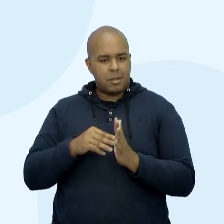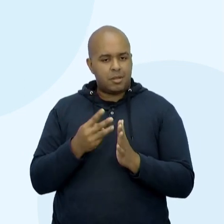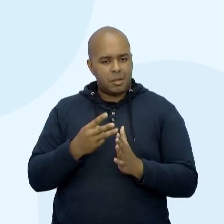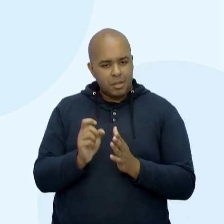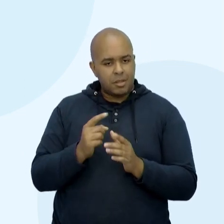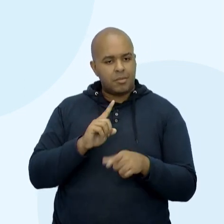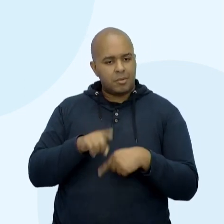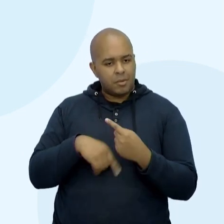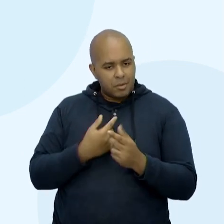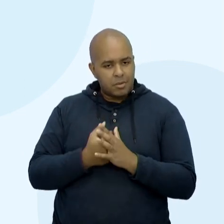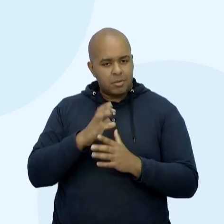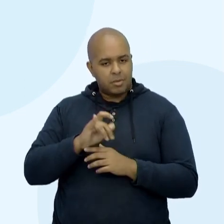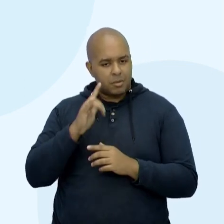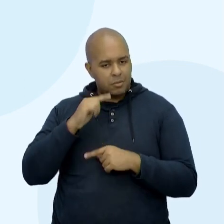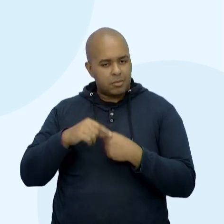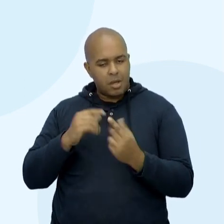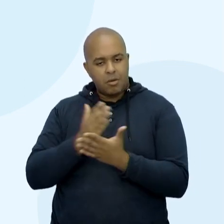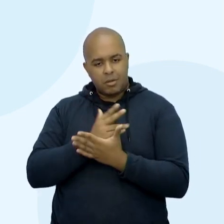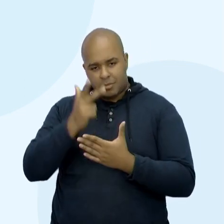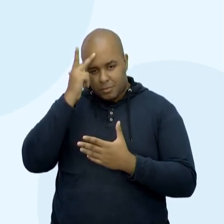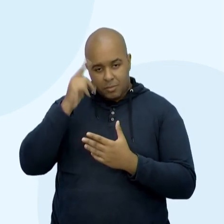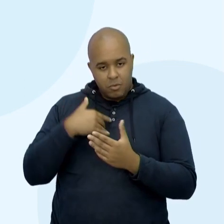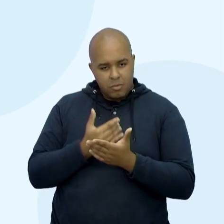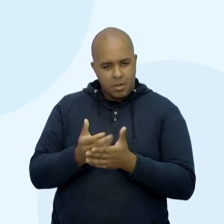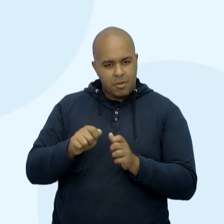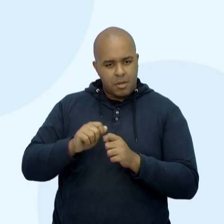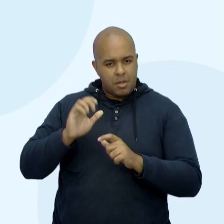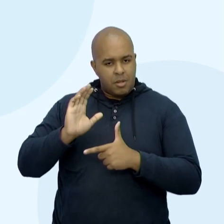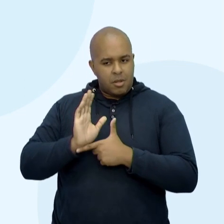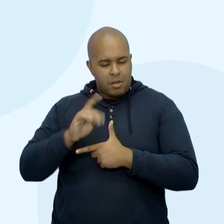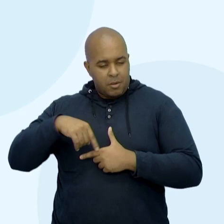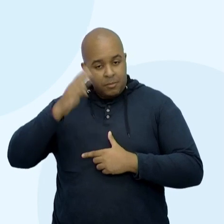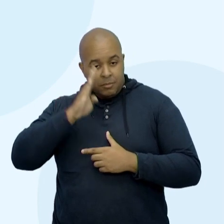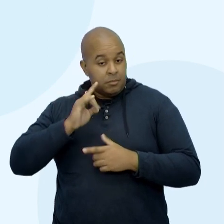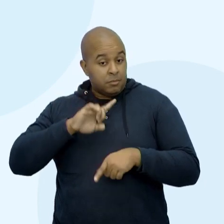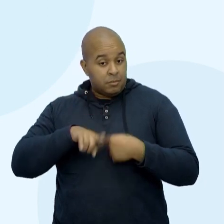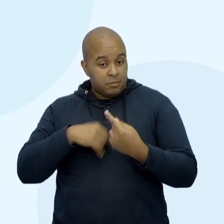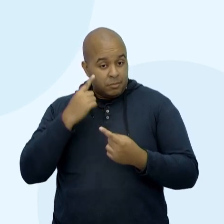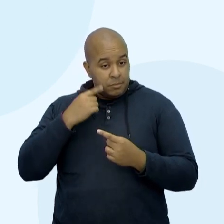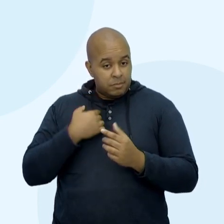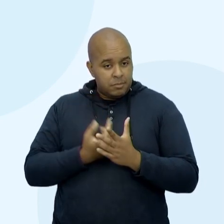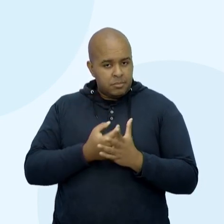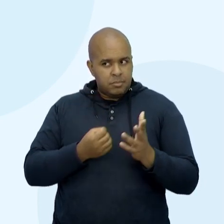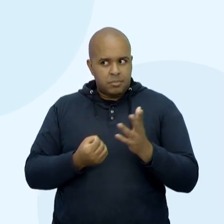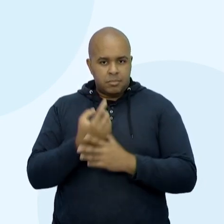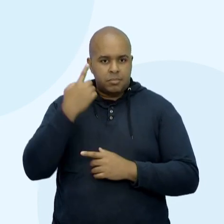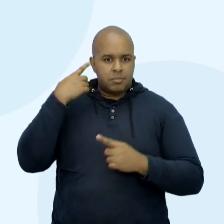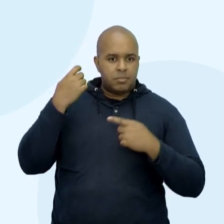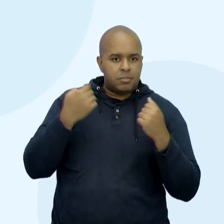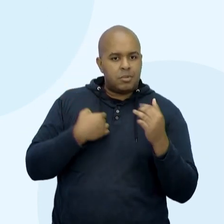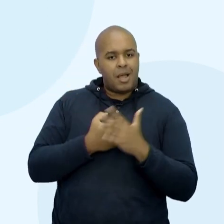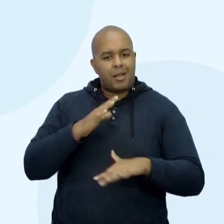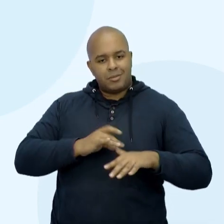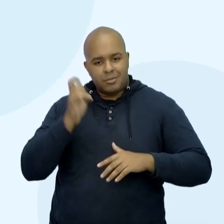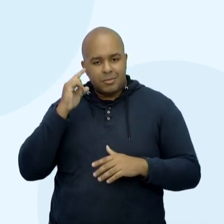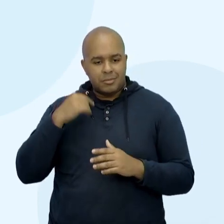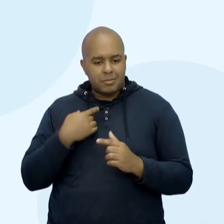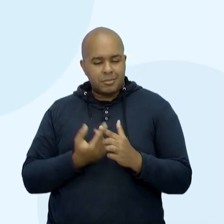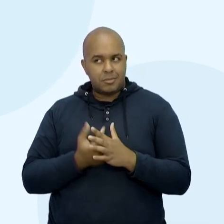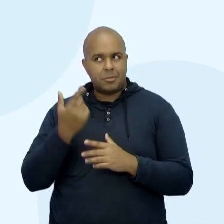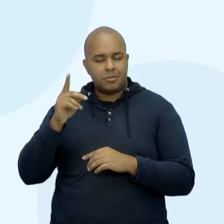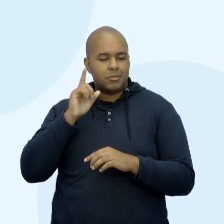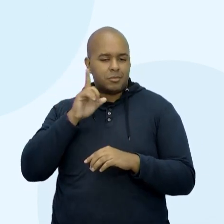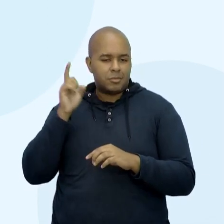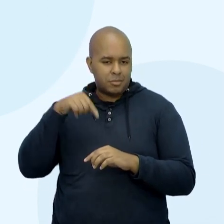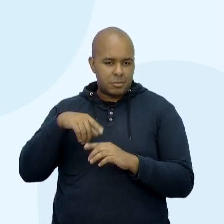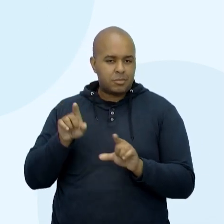depois os ciclos regionais, algumas pessoas começando a fazer cinema no Brasil, e depois o surgimento do som e a dificuldade do cinema estrangeiro de